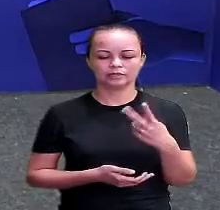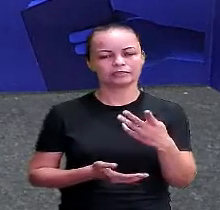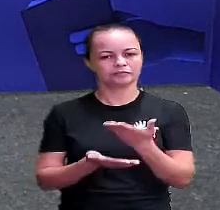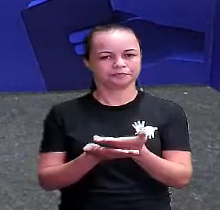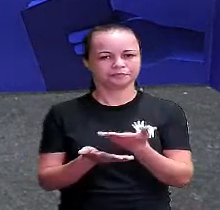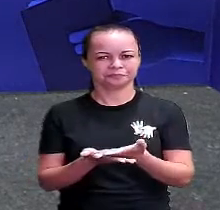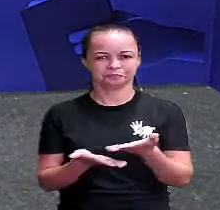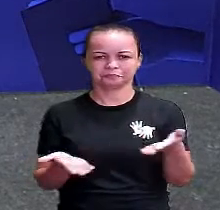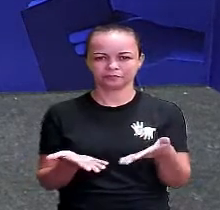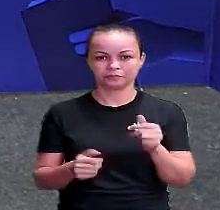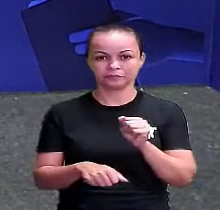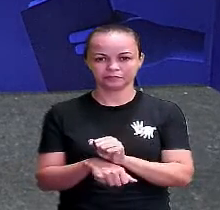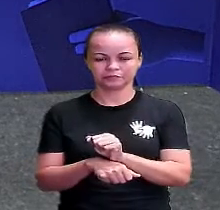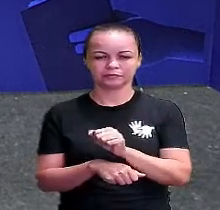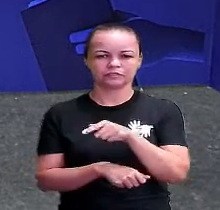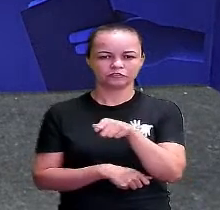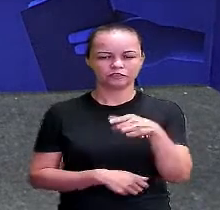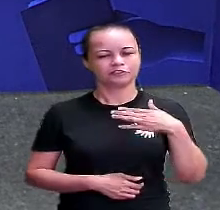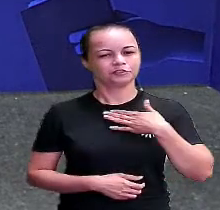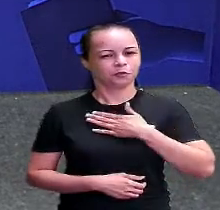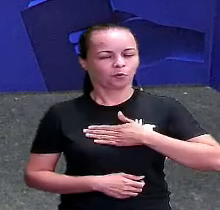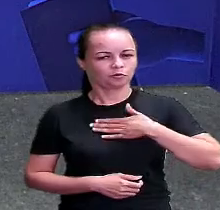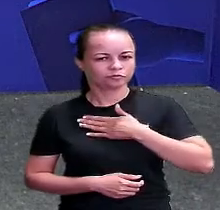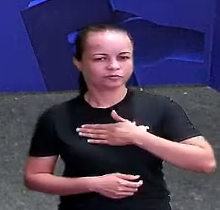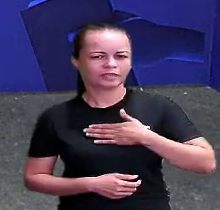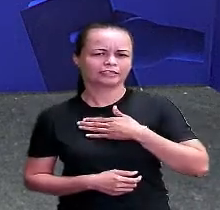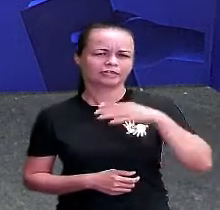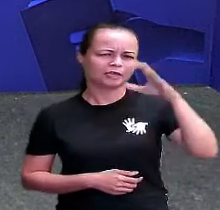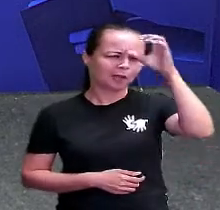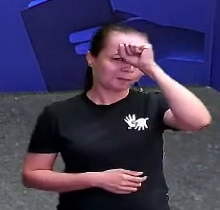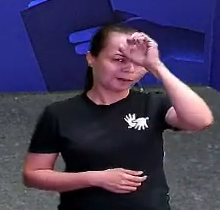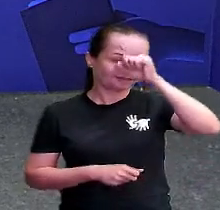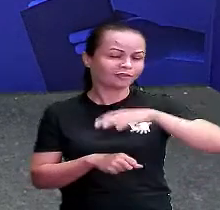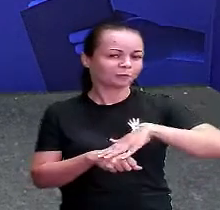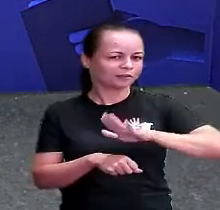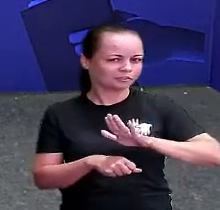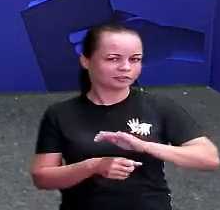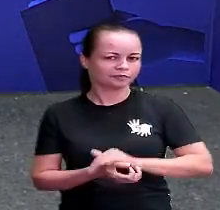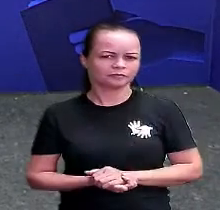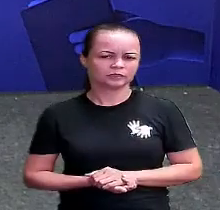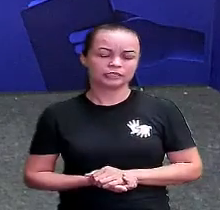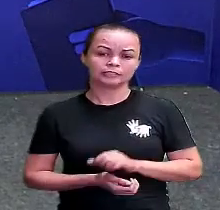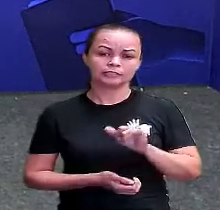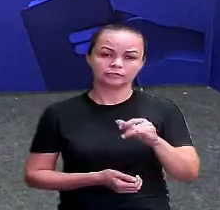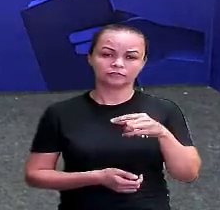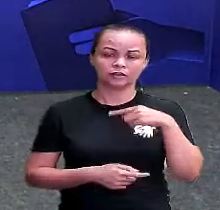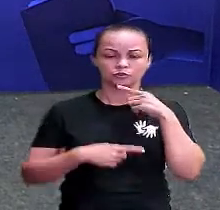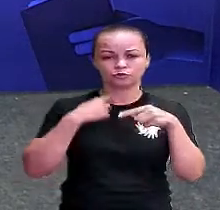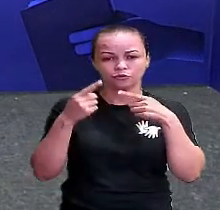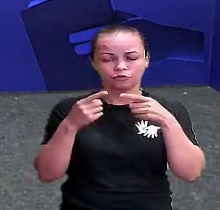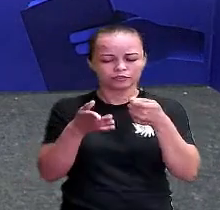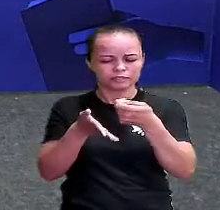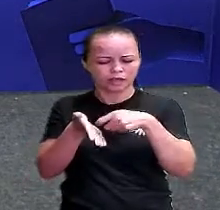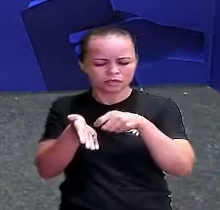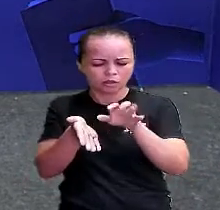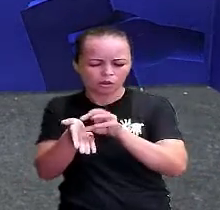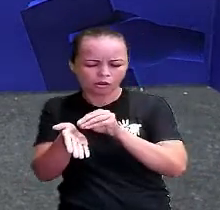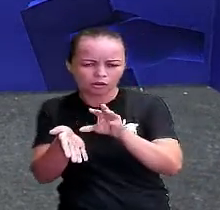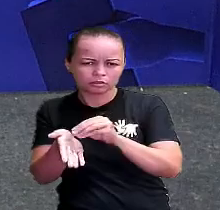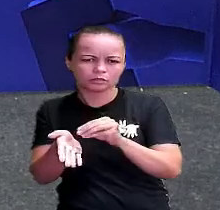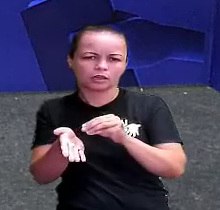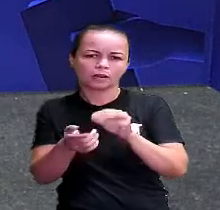de hoje. Eu espero que você tenha gostado, que tenha aprendido bastante. Ficou com dúvida? Anota. Leva